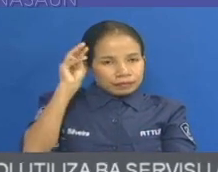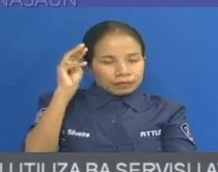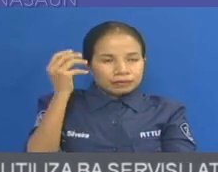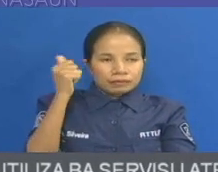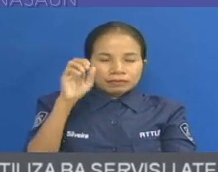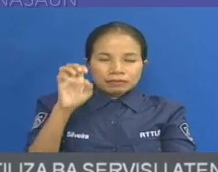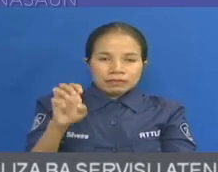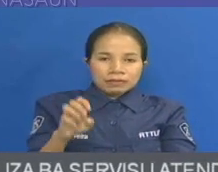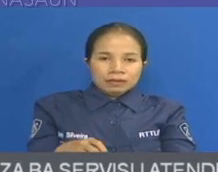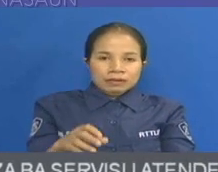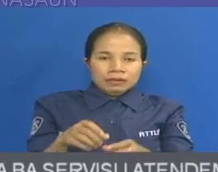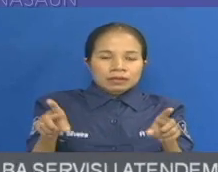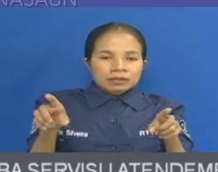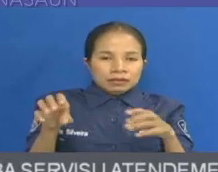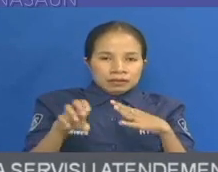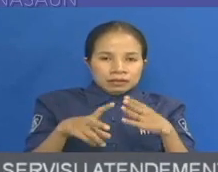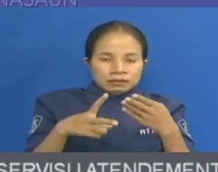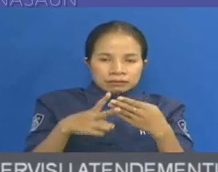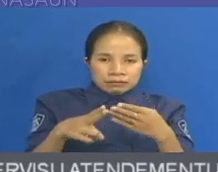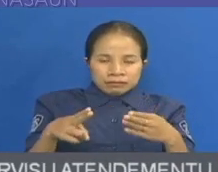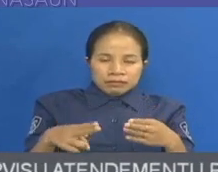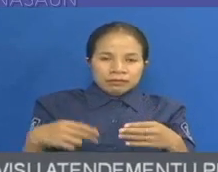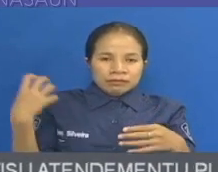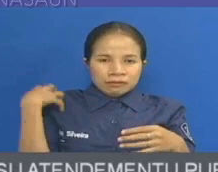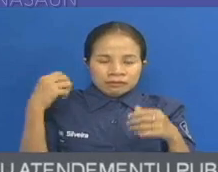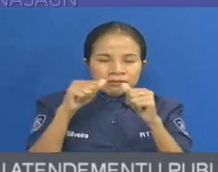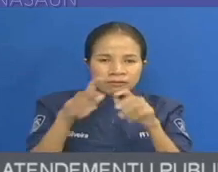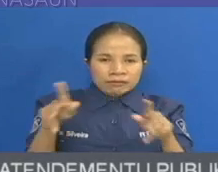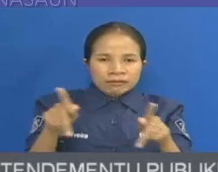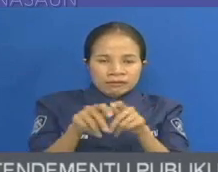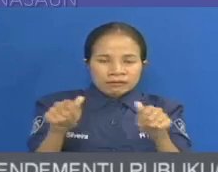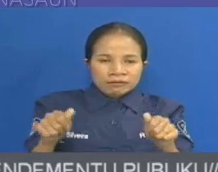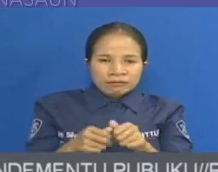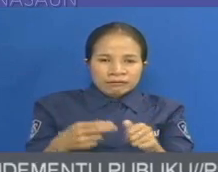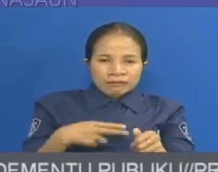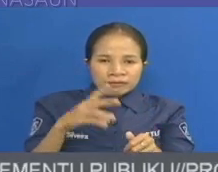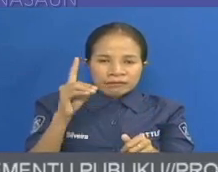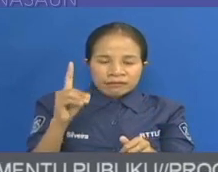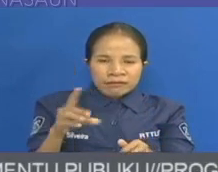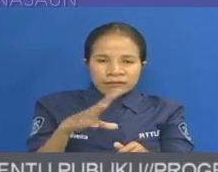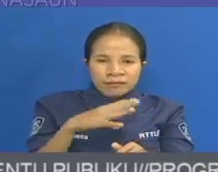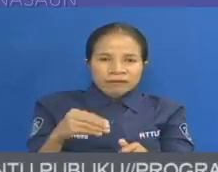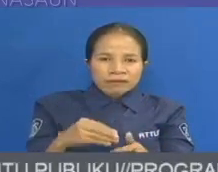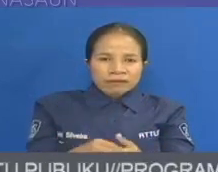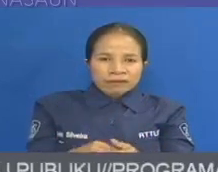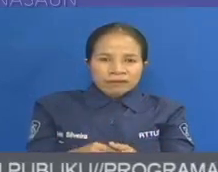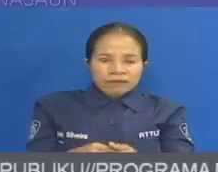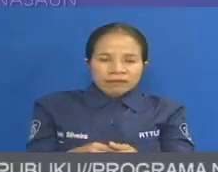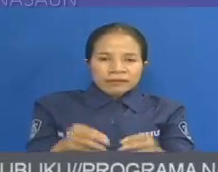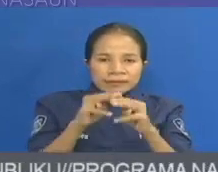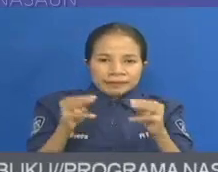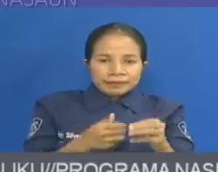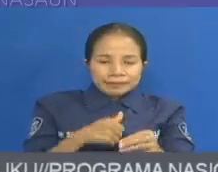Ministro da Administração Estatal simbolicamente inaugura o edifício da Administração Posto Administrativo Rato Udo no palco